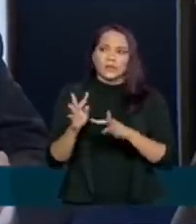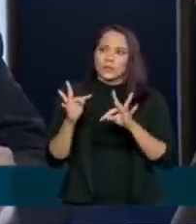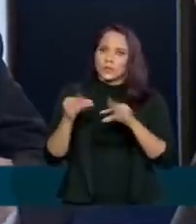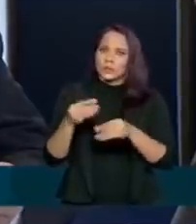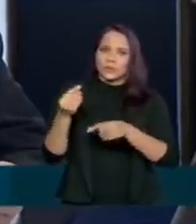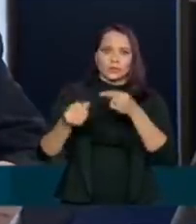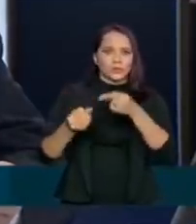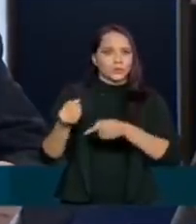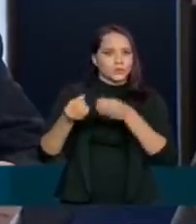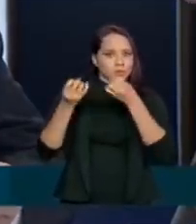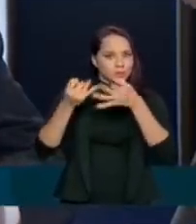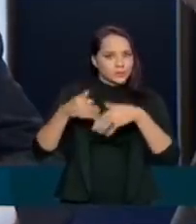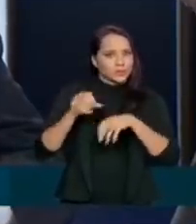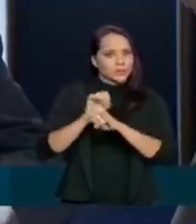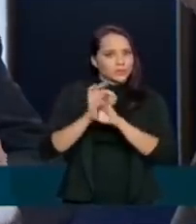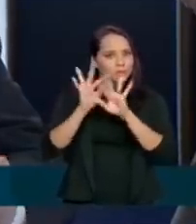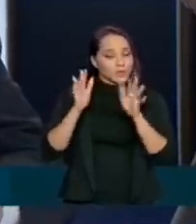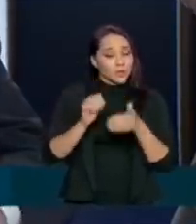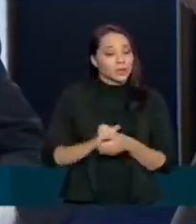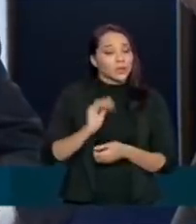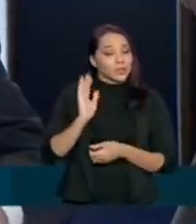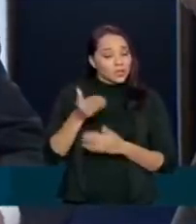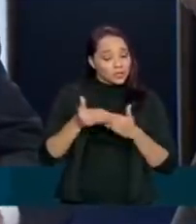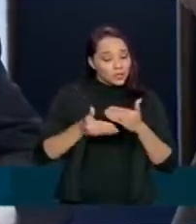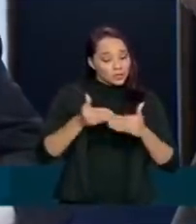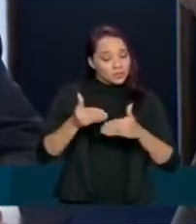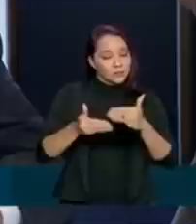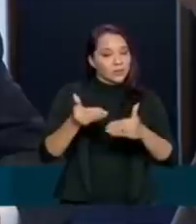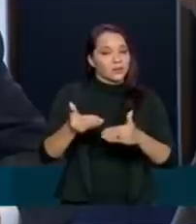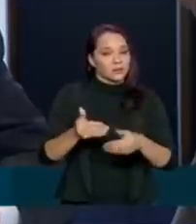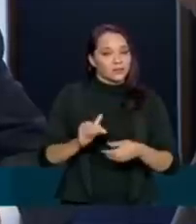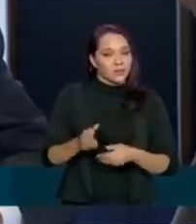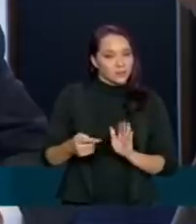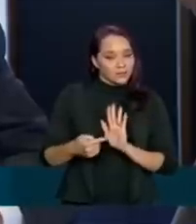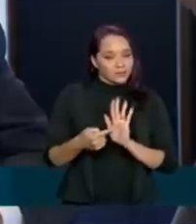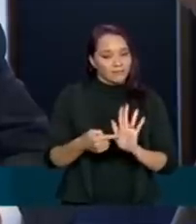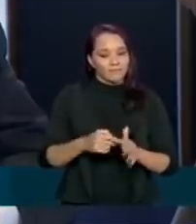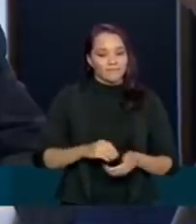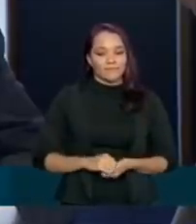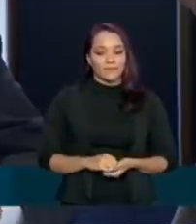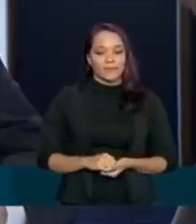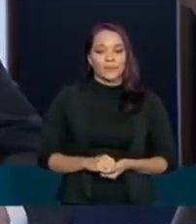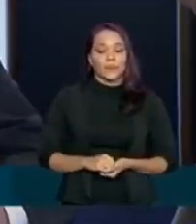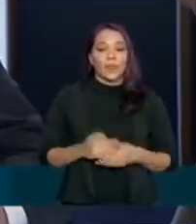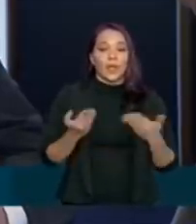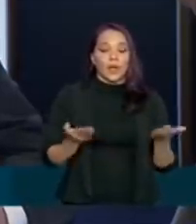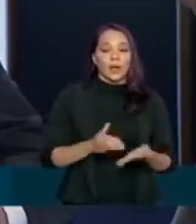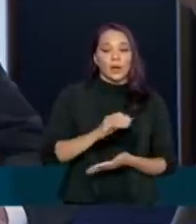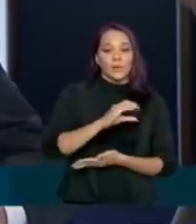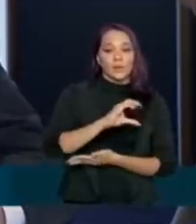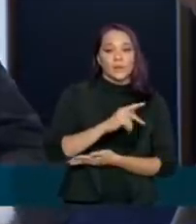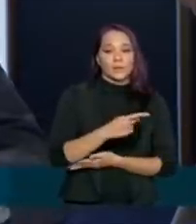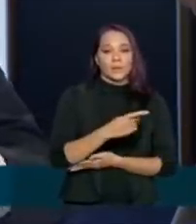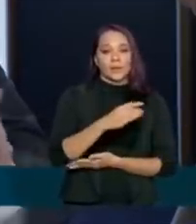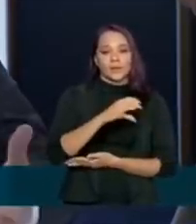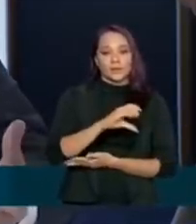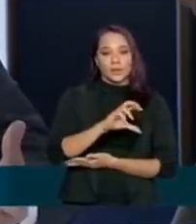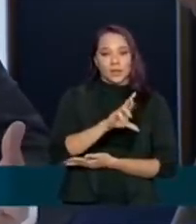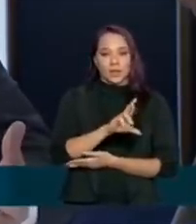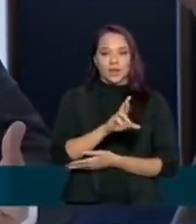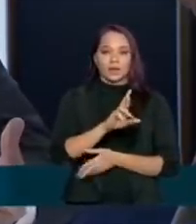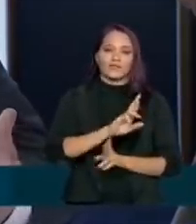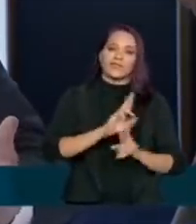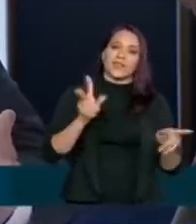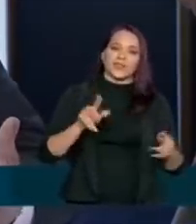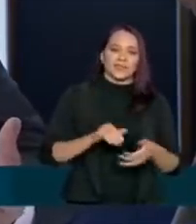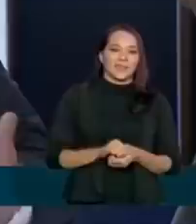com clareza e já está bem adiantada para ser solta, apresentada. Com relação ao PCR, é ao contrário.